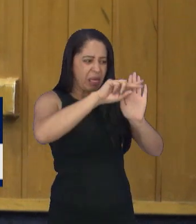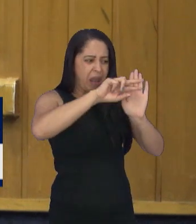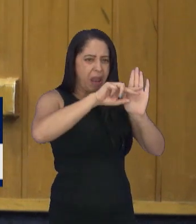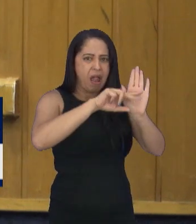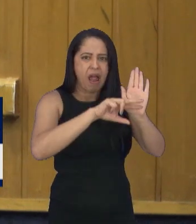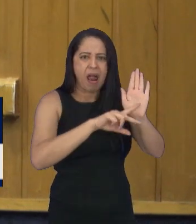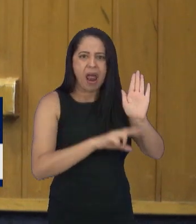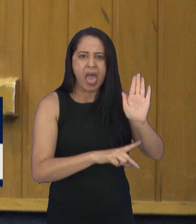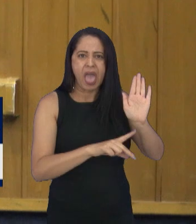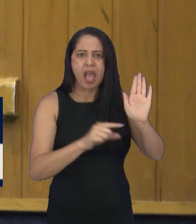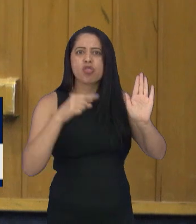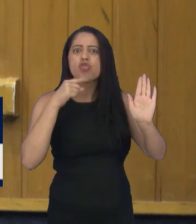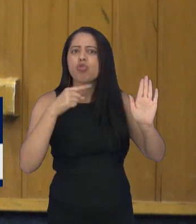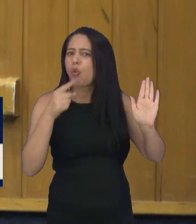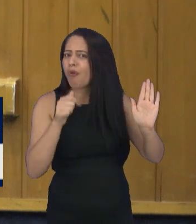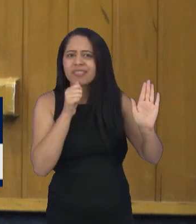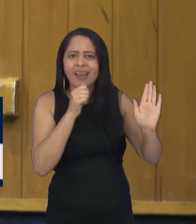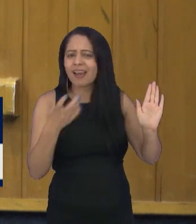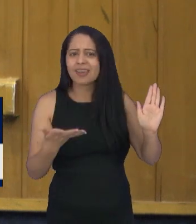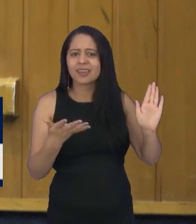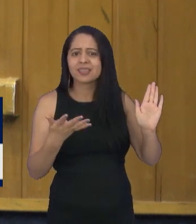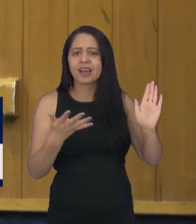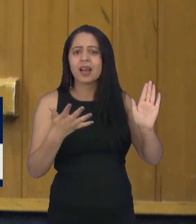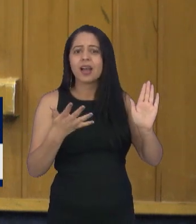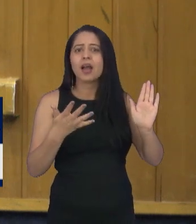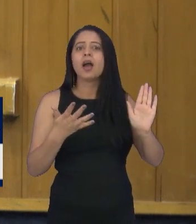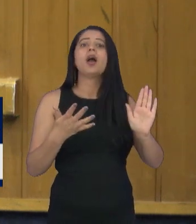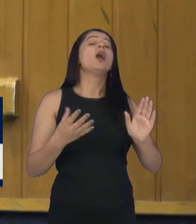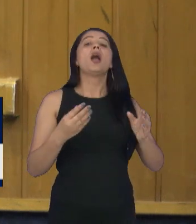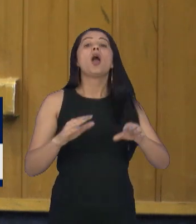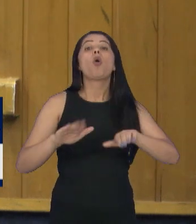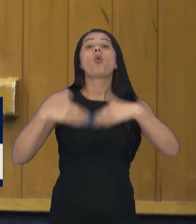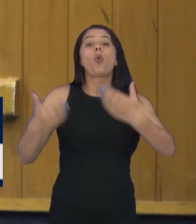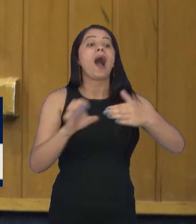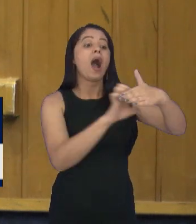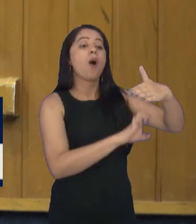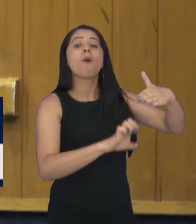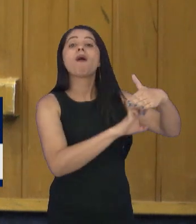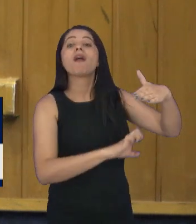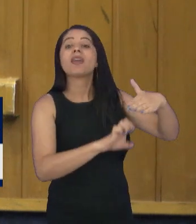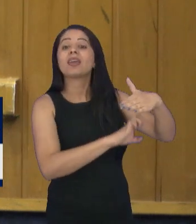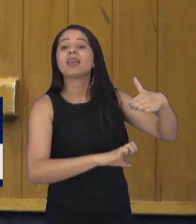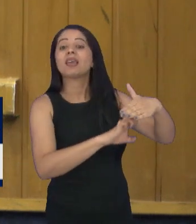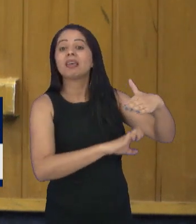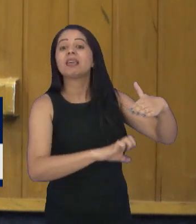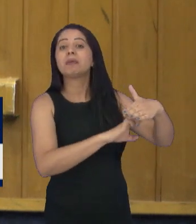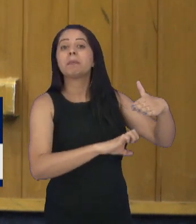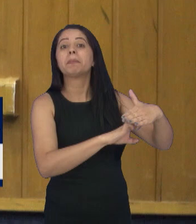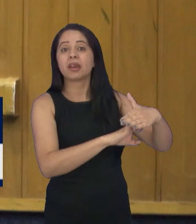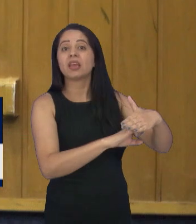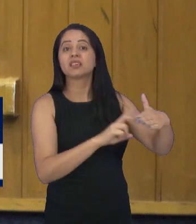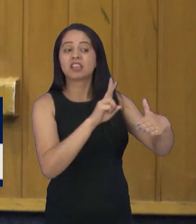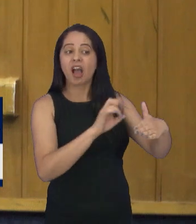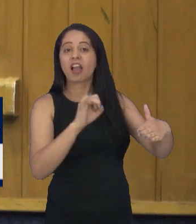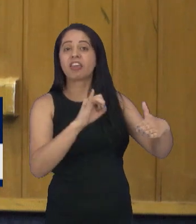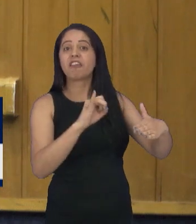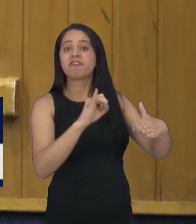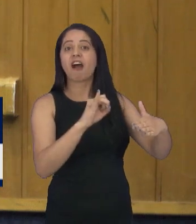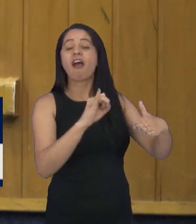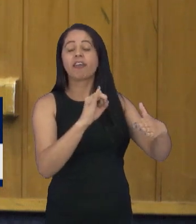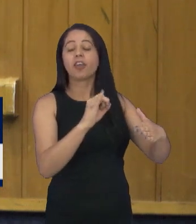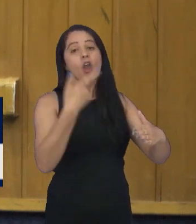ser esclarecidos. Quais serão os empreendimentos que vão ser atendidos com essa